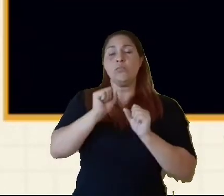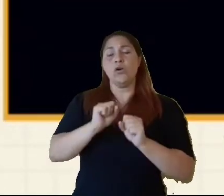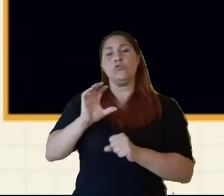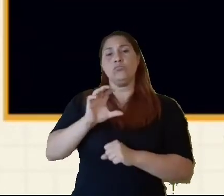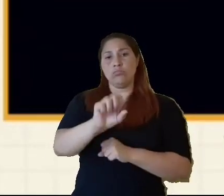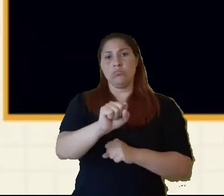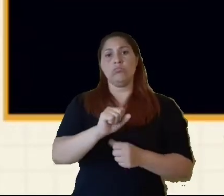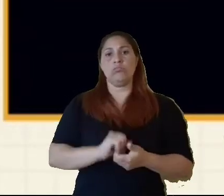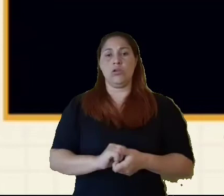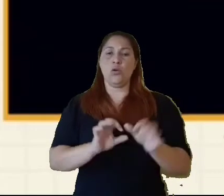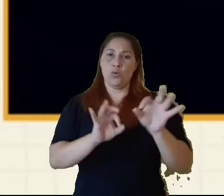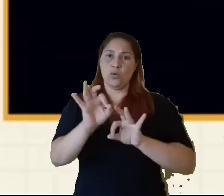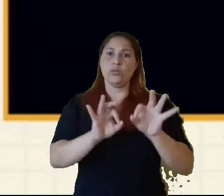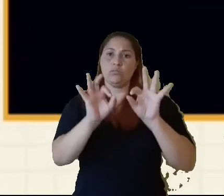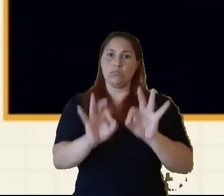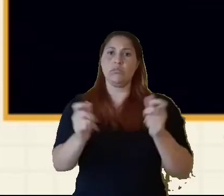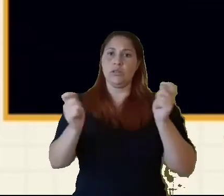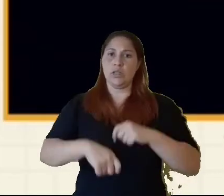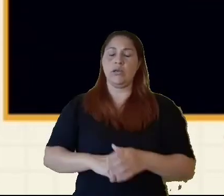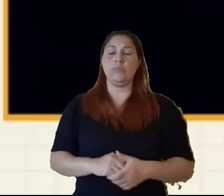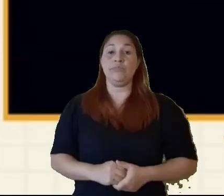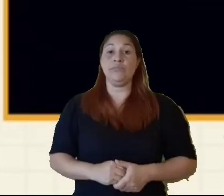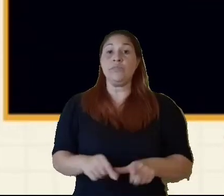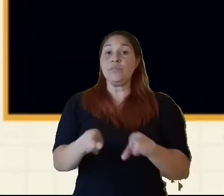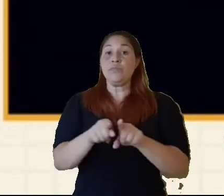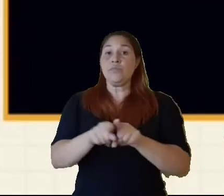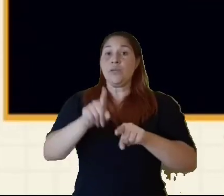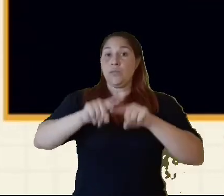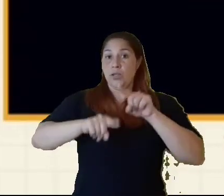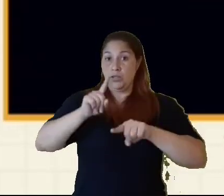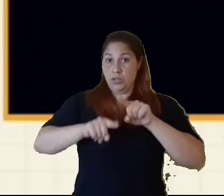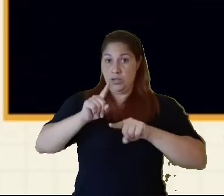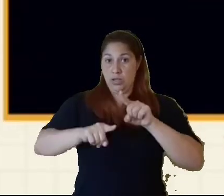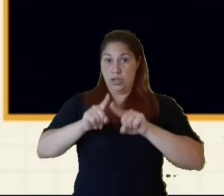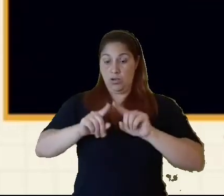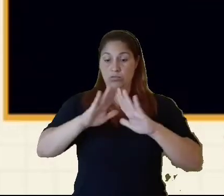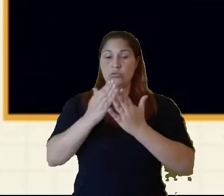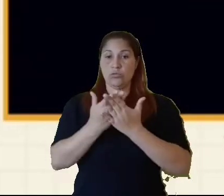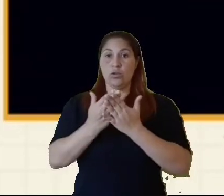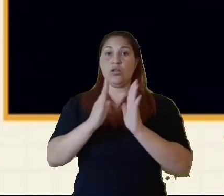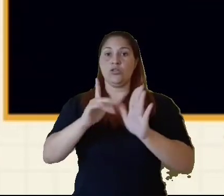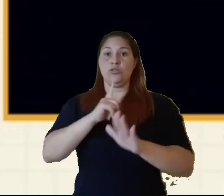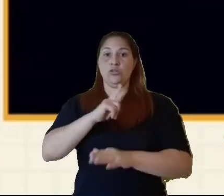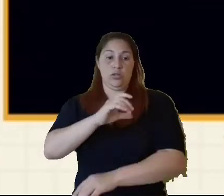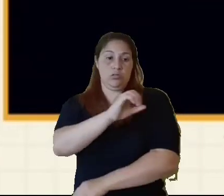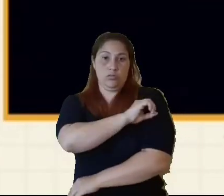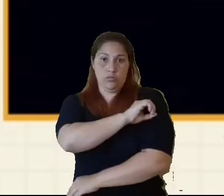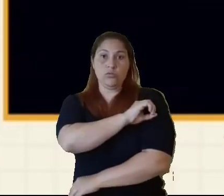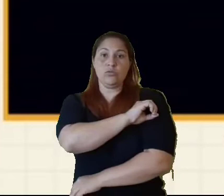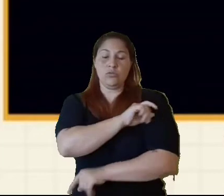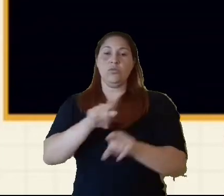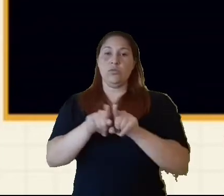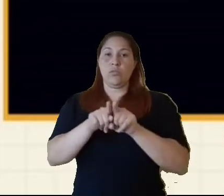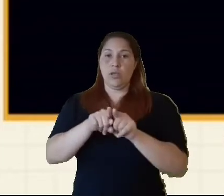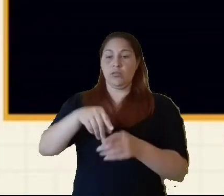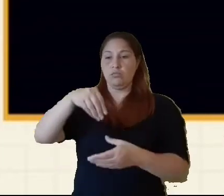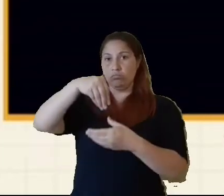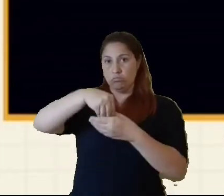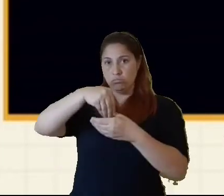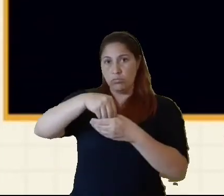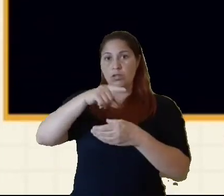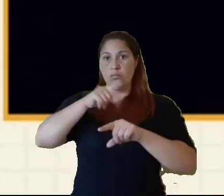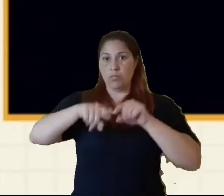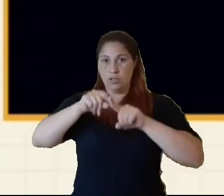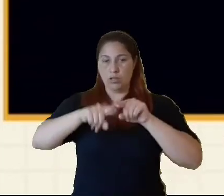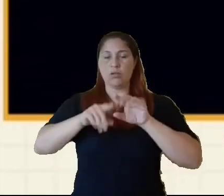dá certo, tá bom? Material escolar. Já chegou o material da educação infantil, veio um saquinho com todos os materiais